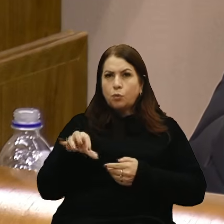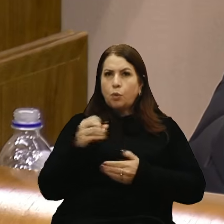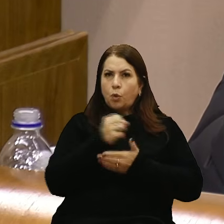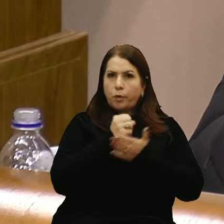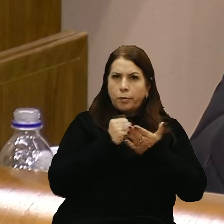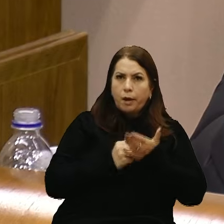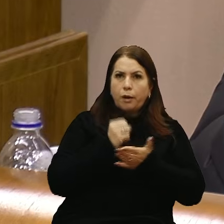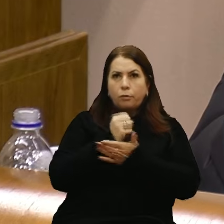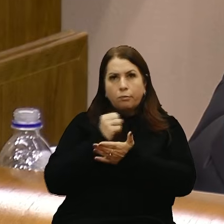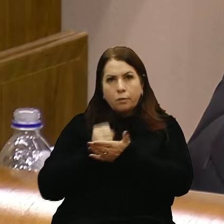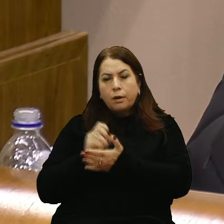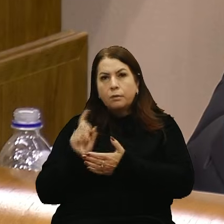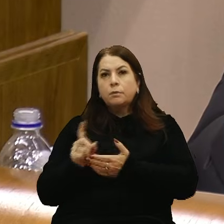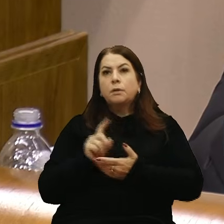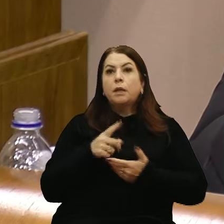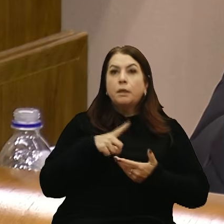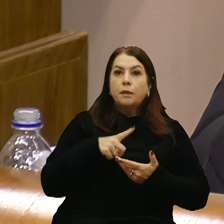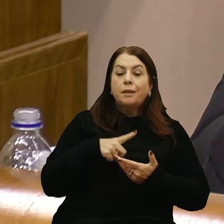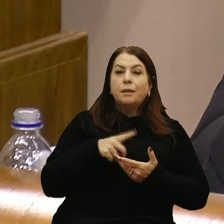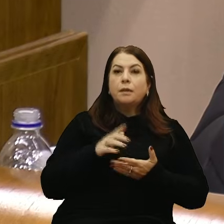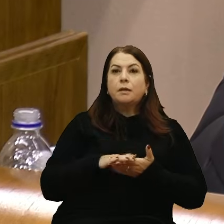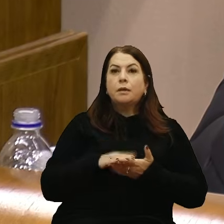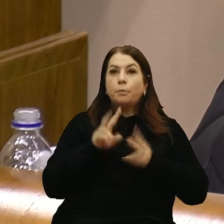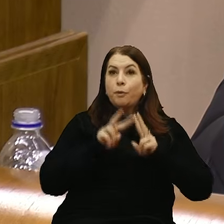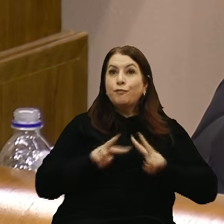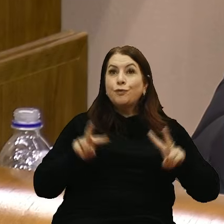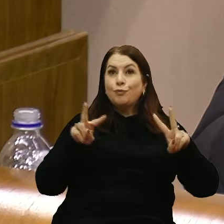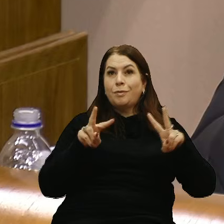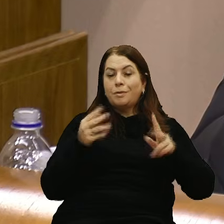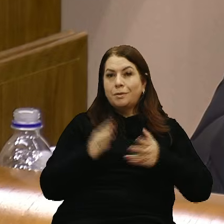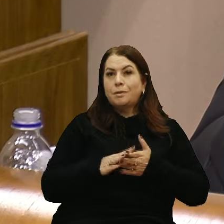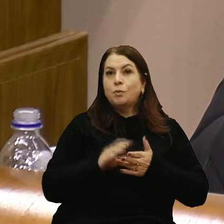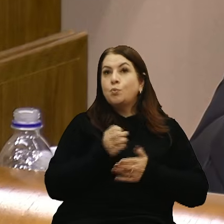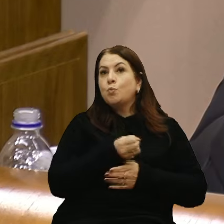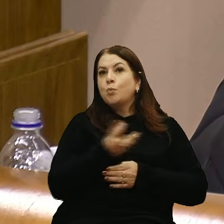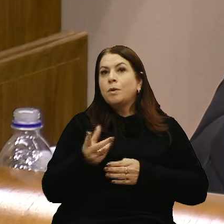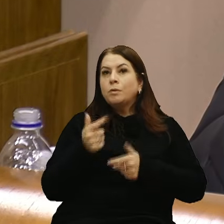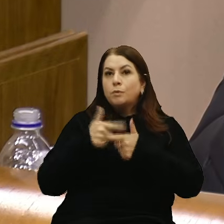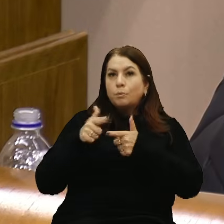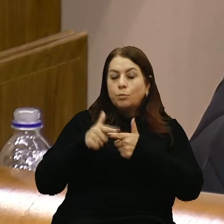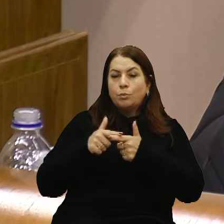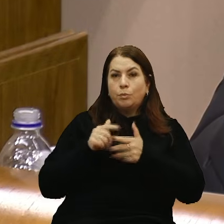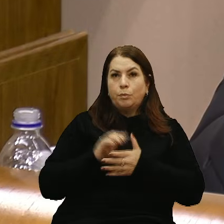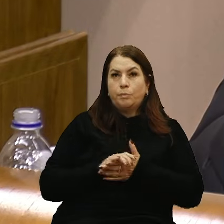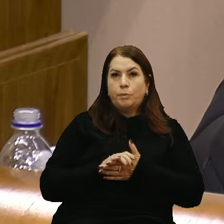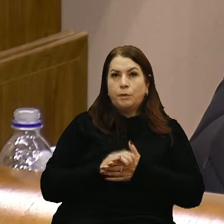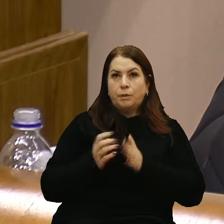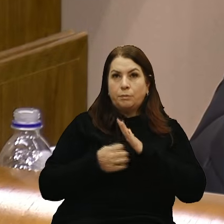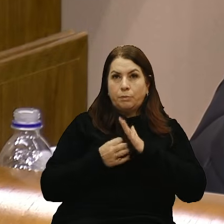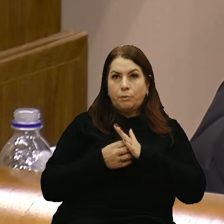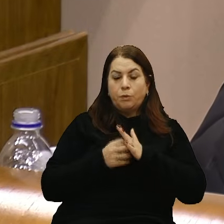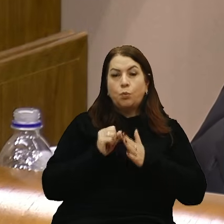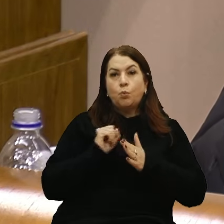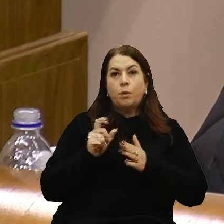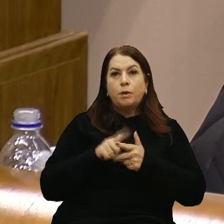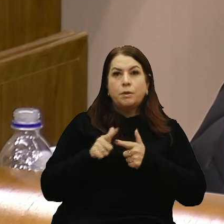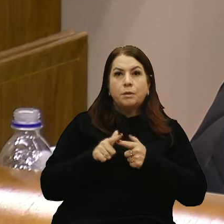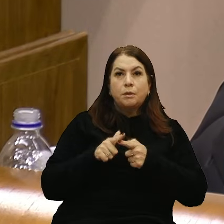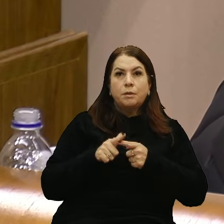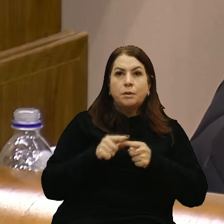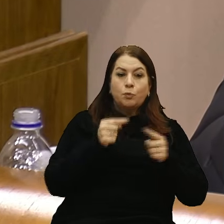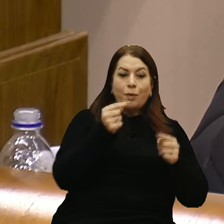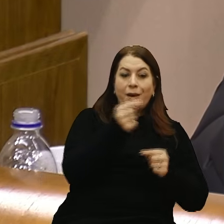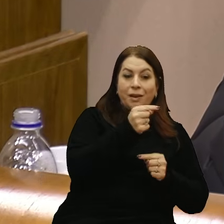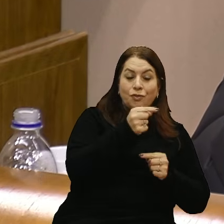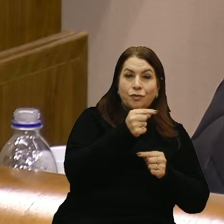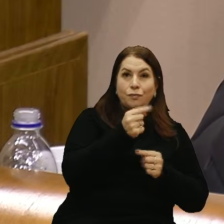por contrato, e aí tem como visualizar quais são os problemas da empresa, quais são os contratos